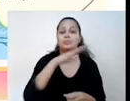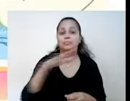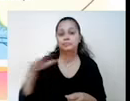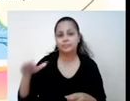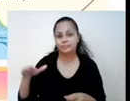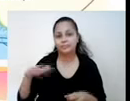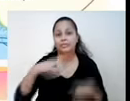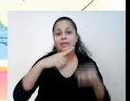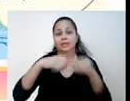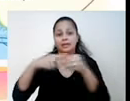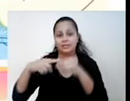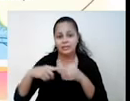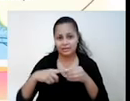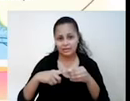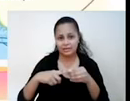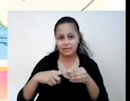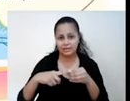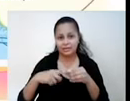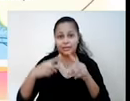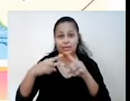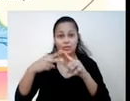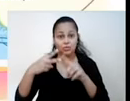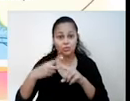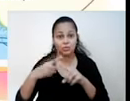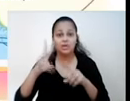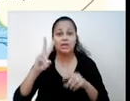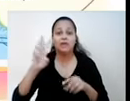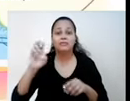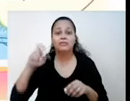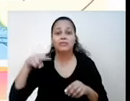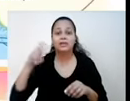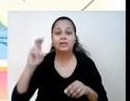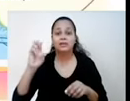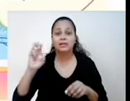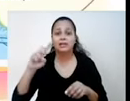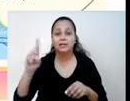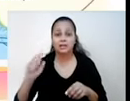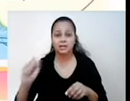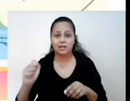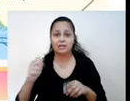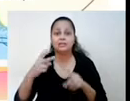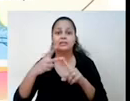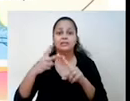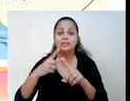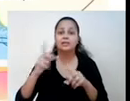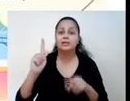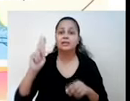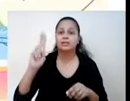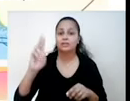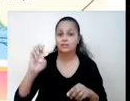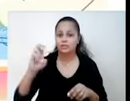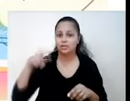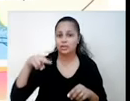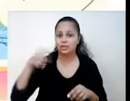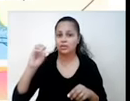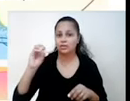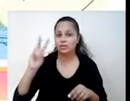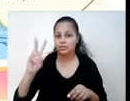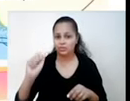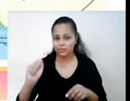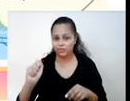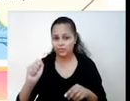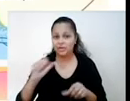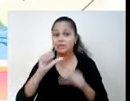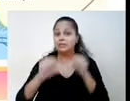árabes, as cidades de Gênova e Veneza se tornaram grandes centros comerciais, distribuidores